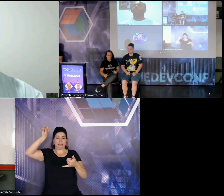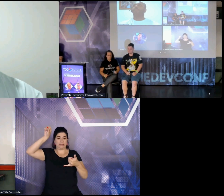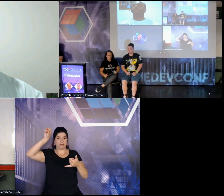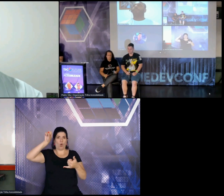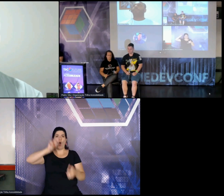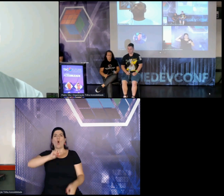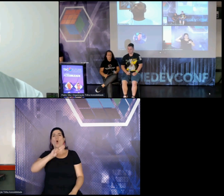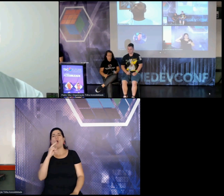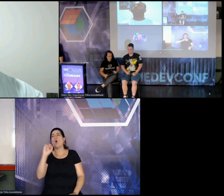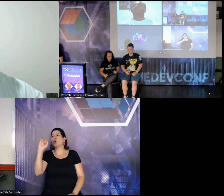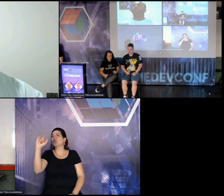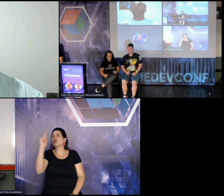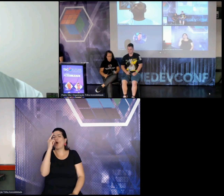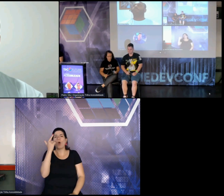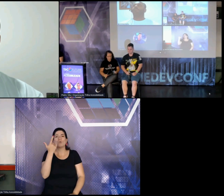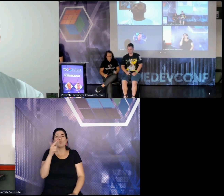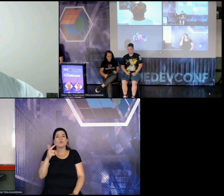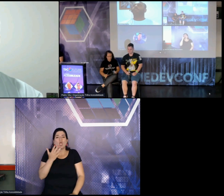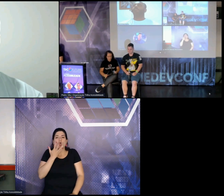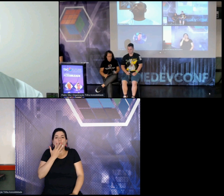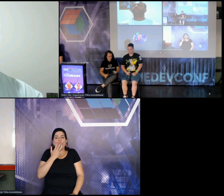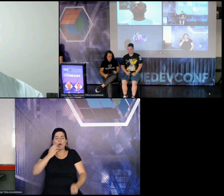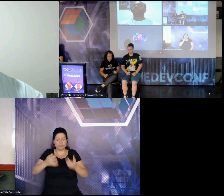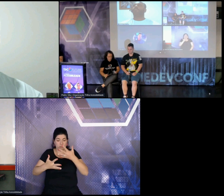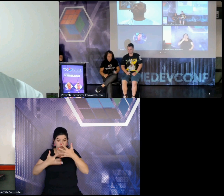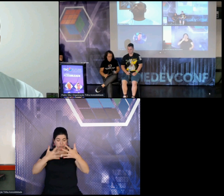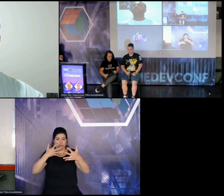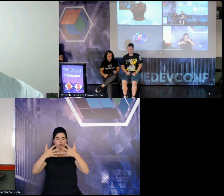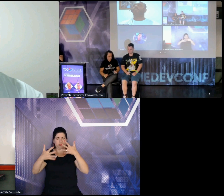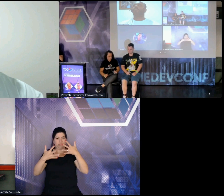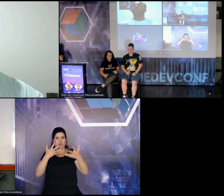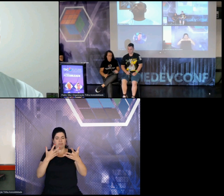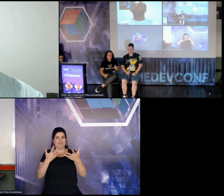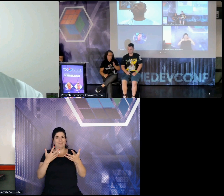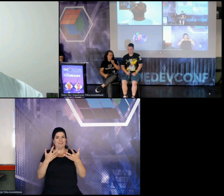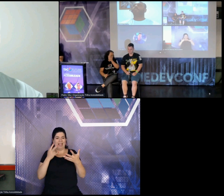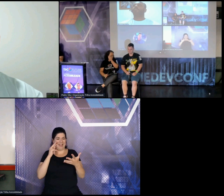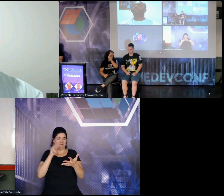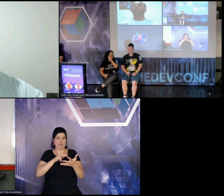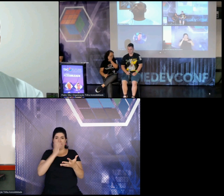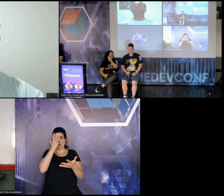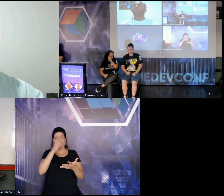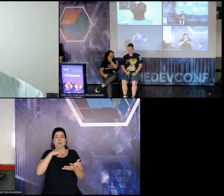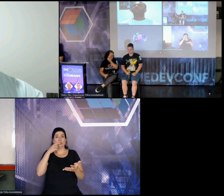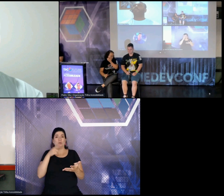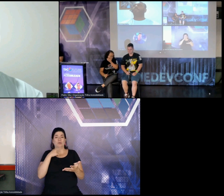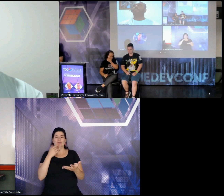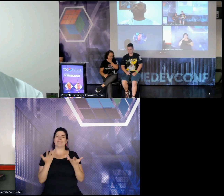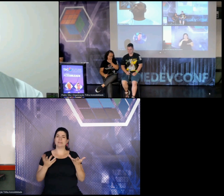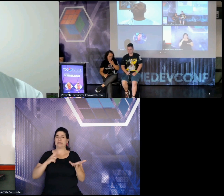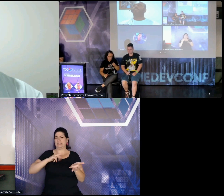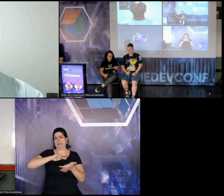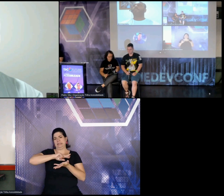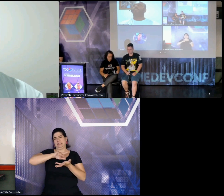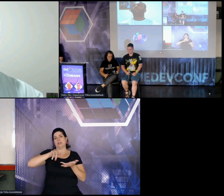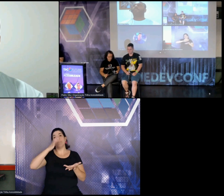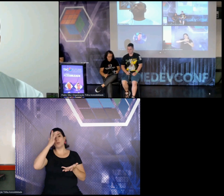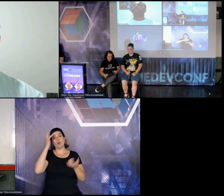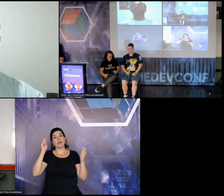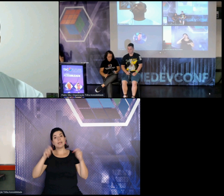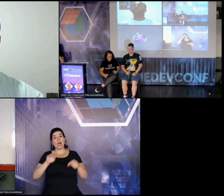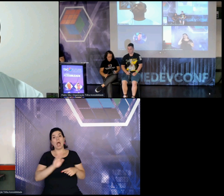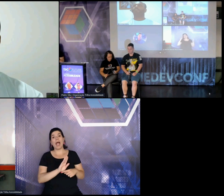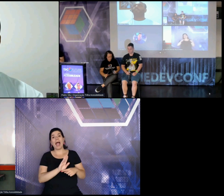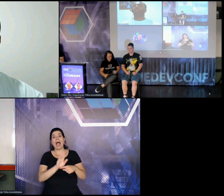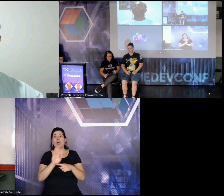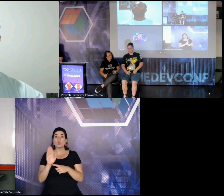não tem um contraste suficiente para poder visualizar, né? Então existem N pessoas que são beneficiadas quando a gente